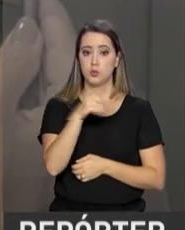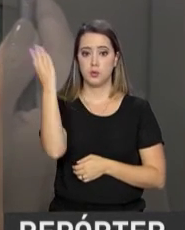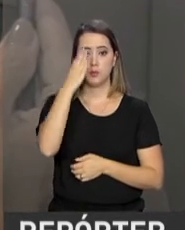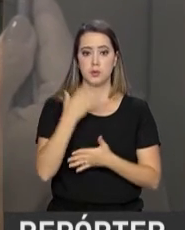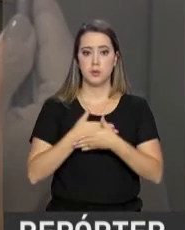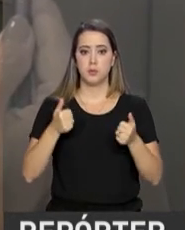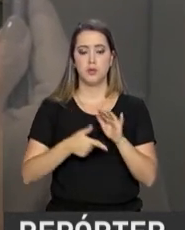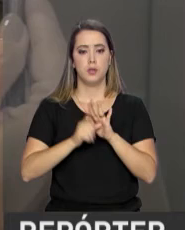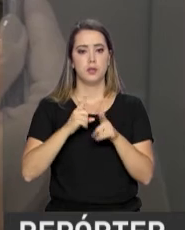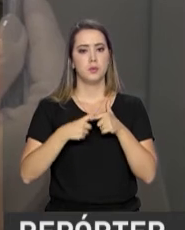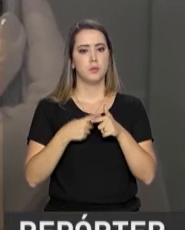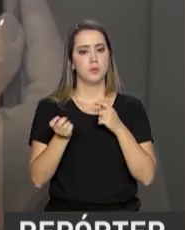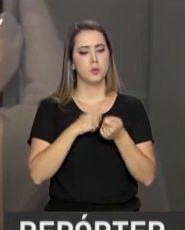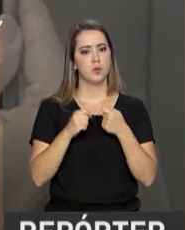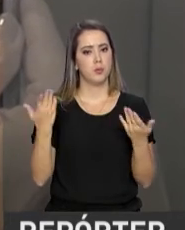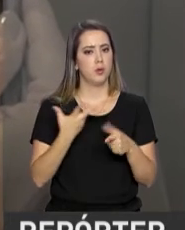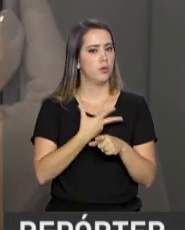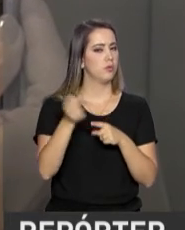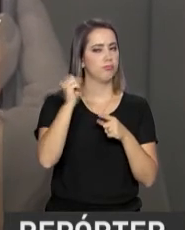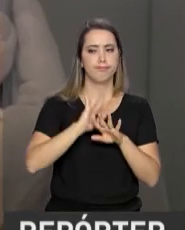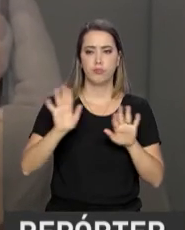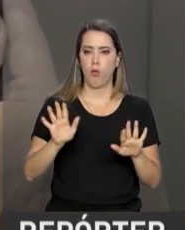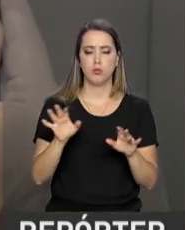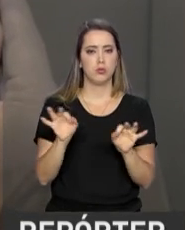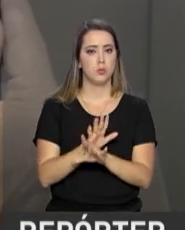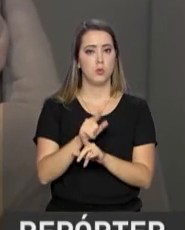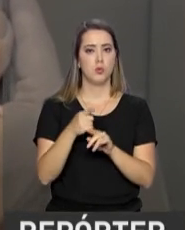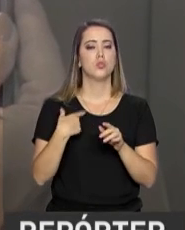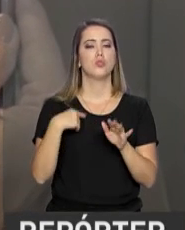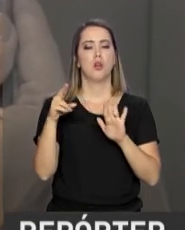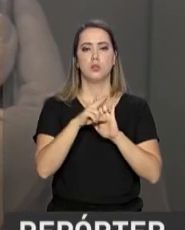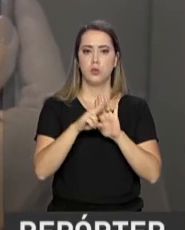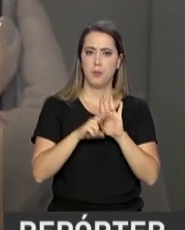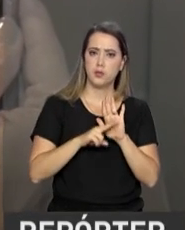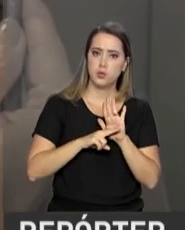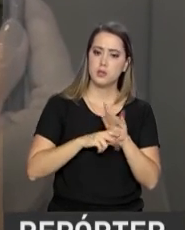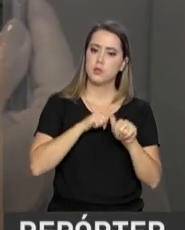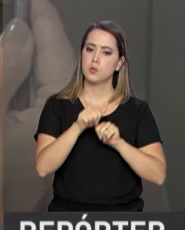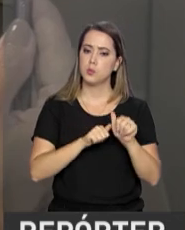país, saiu da recessão, adotou uma série de políticas corretas para melhorar o